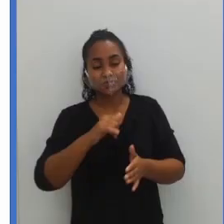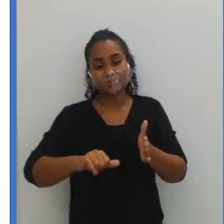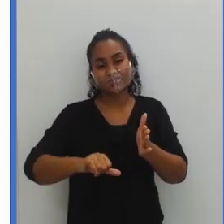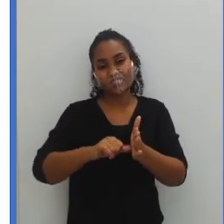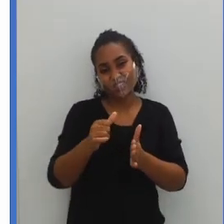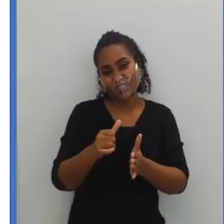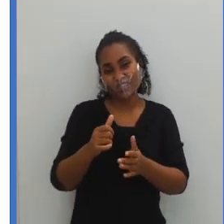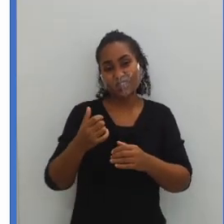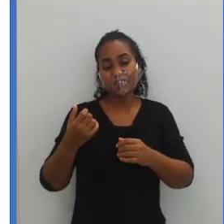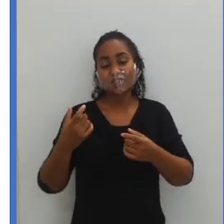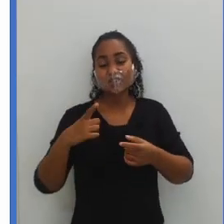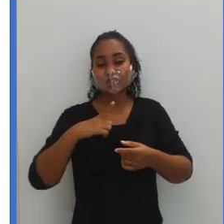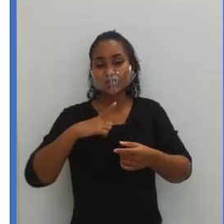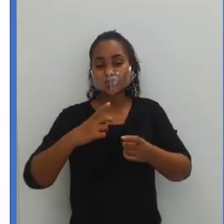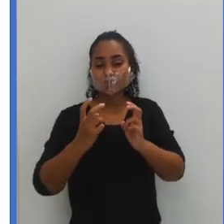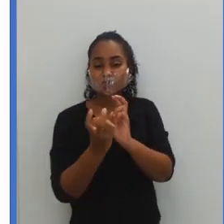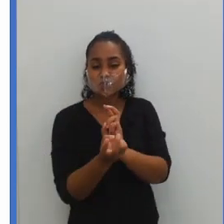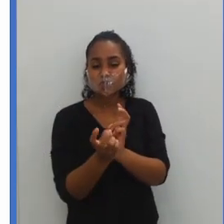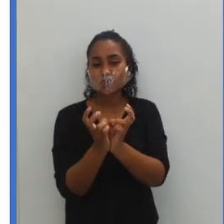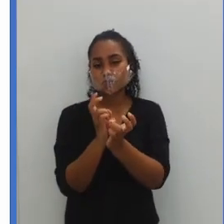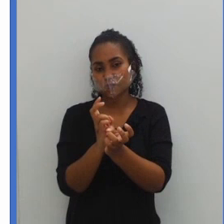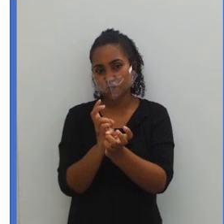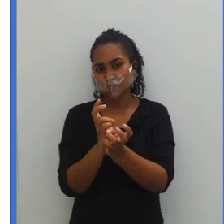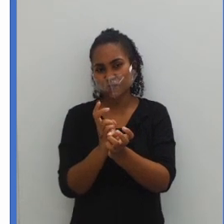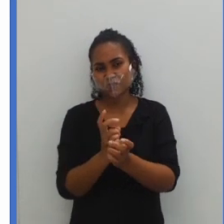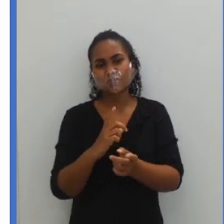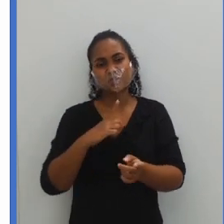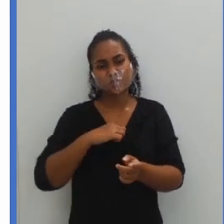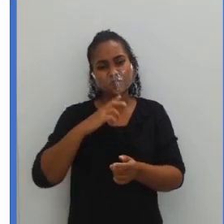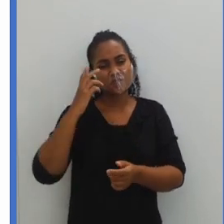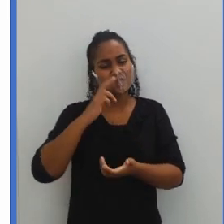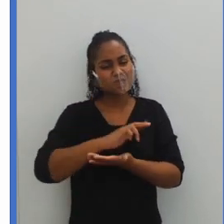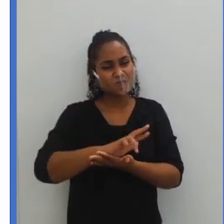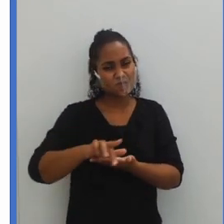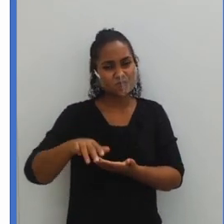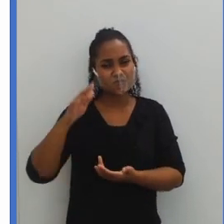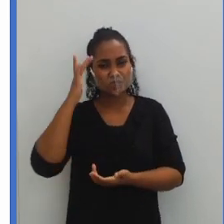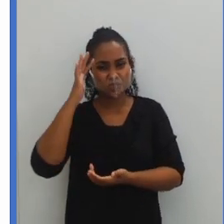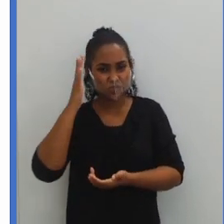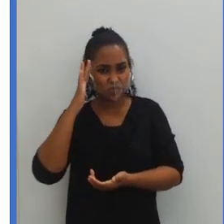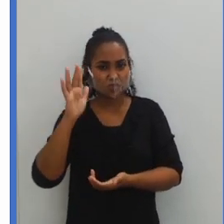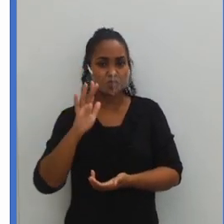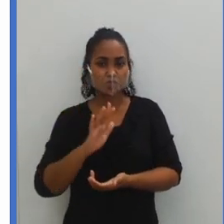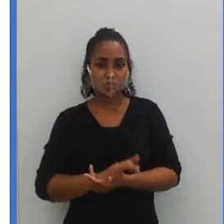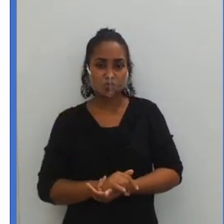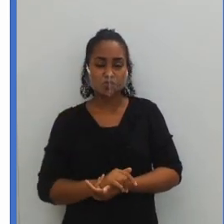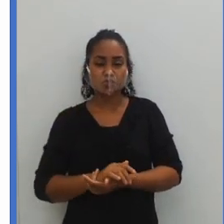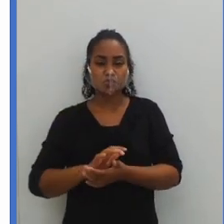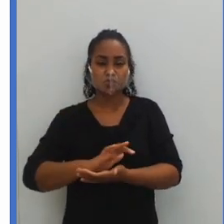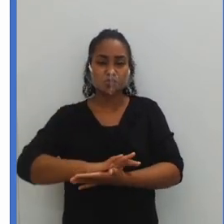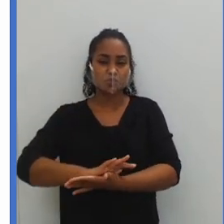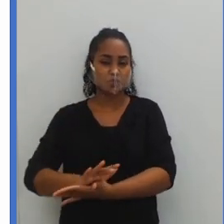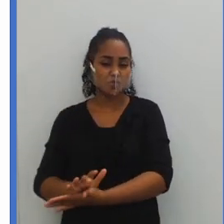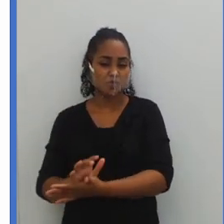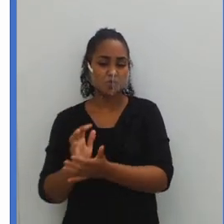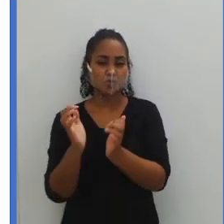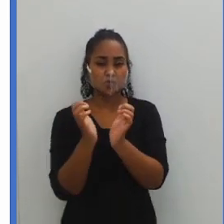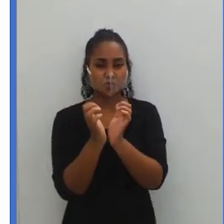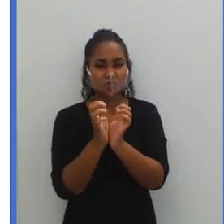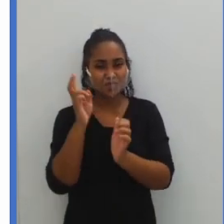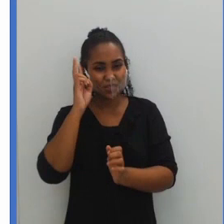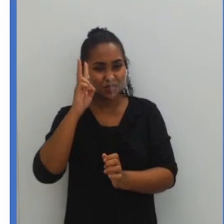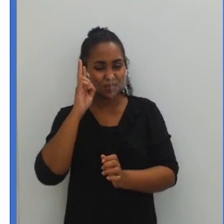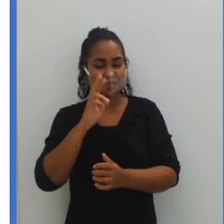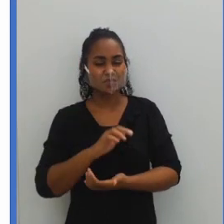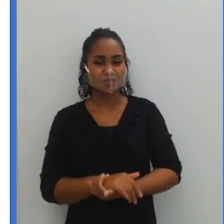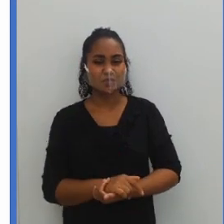a primeira coisa, a capoeira, onde ela se originou? Lembra que tem várias teorias, mas a gente ficou com a teoria do período escravocrata?